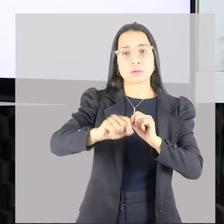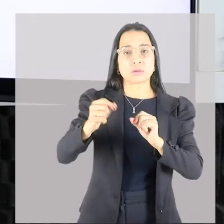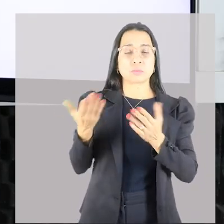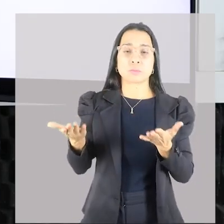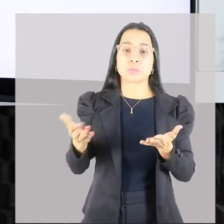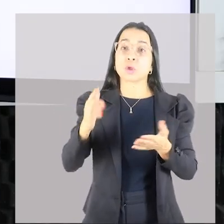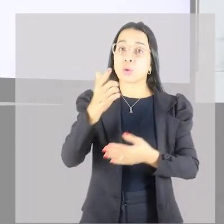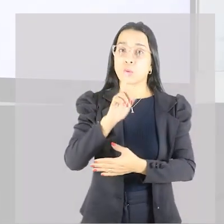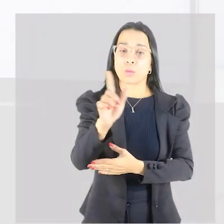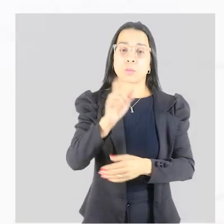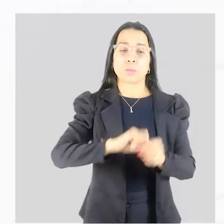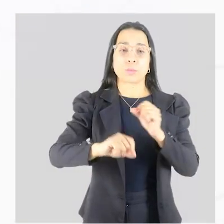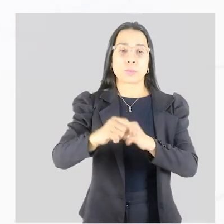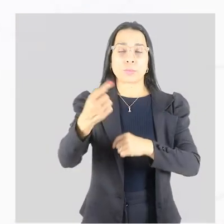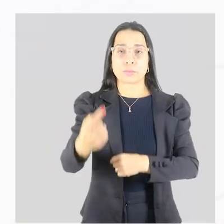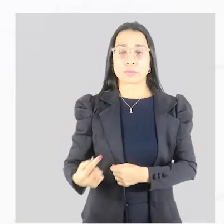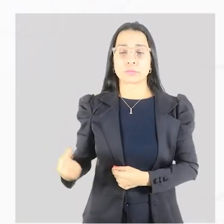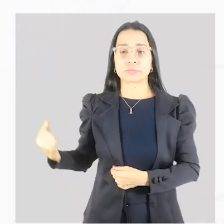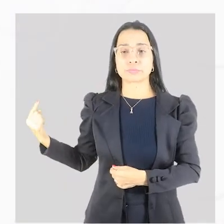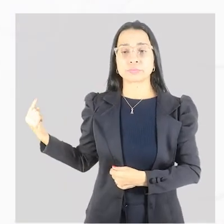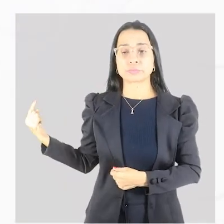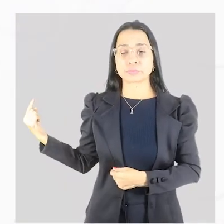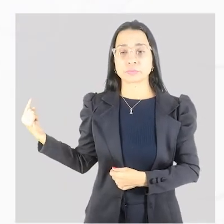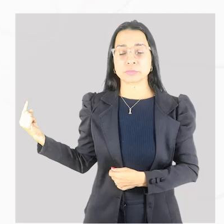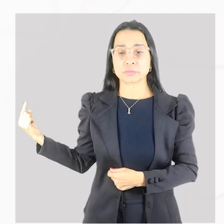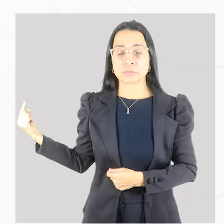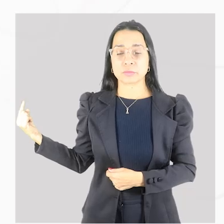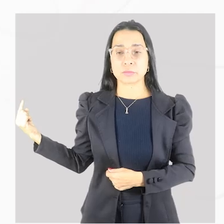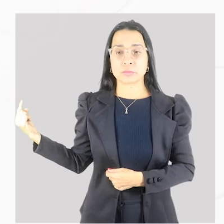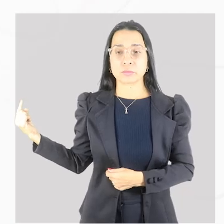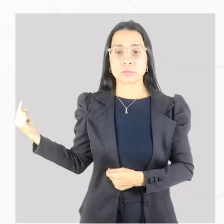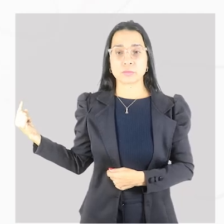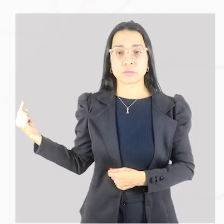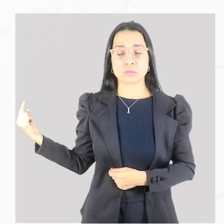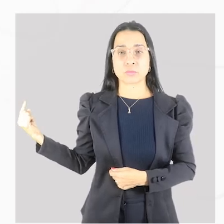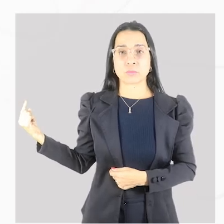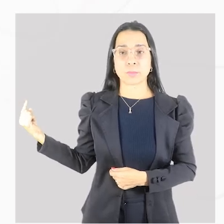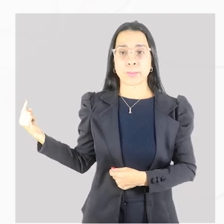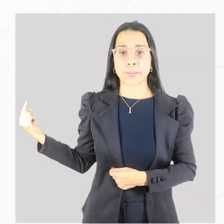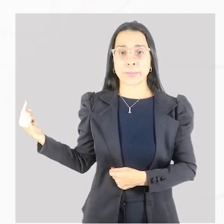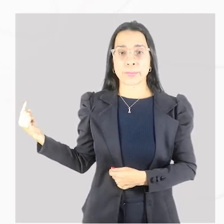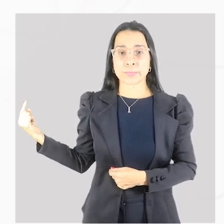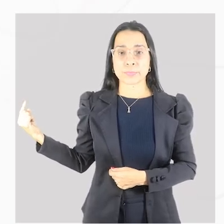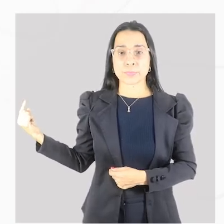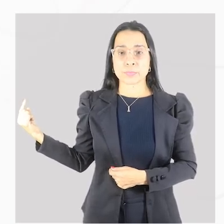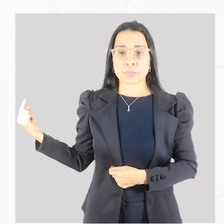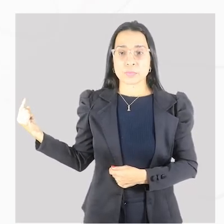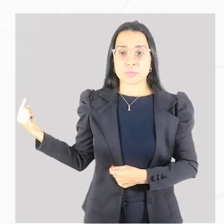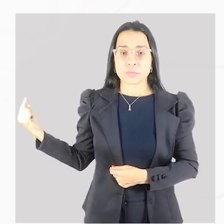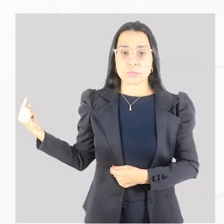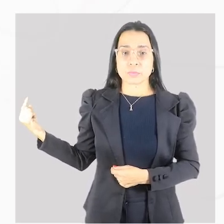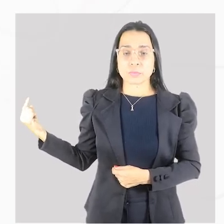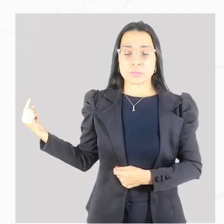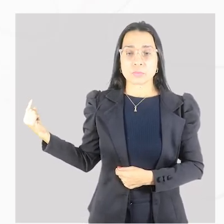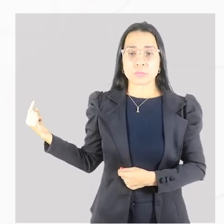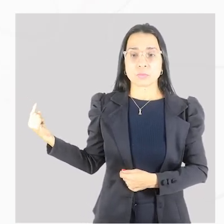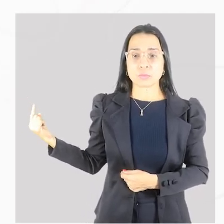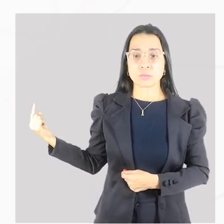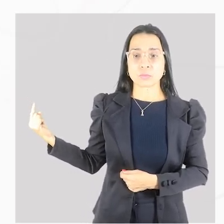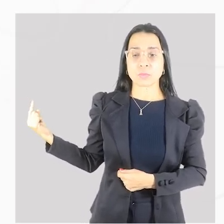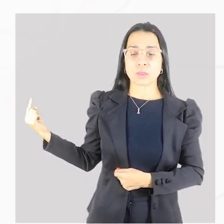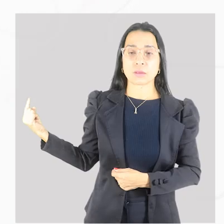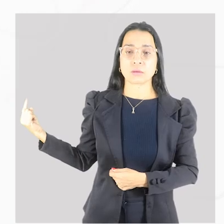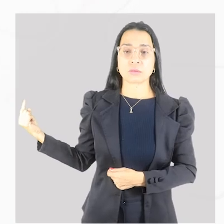existem com o objetivo de promover alterações na ordem social, ou de chamar a atenção de outros cidadãos e dos